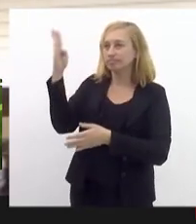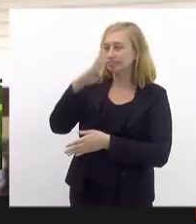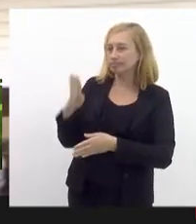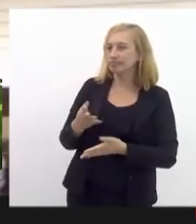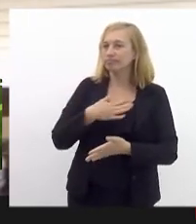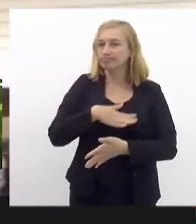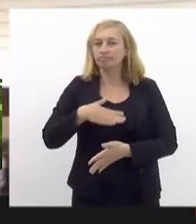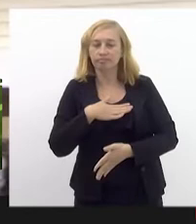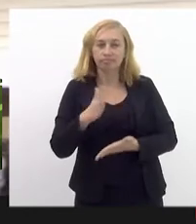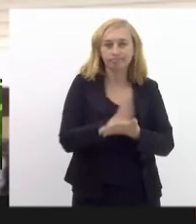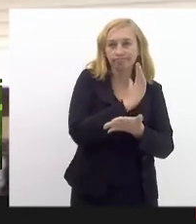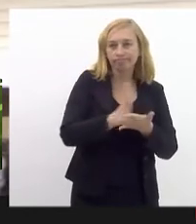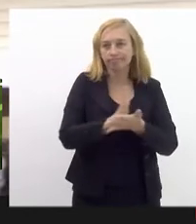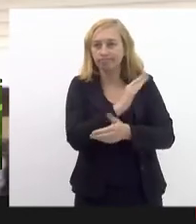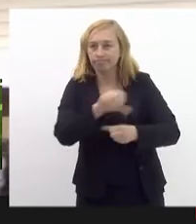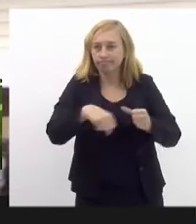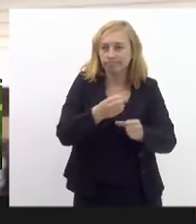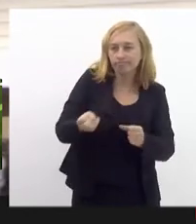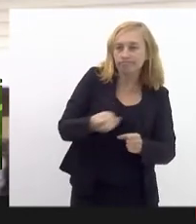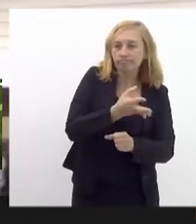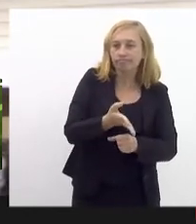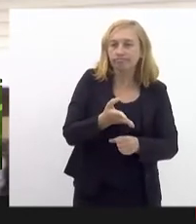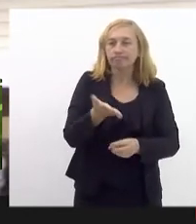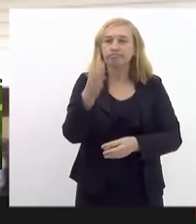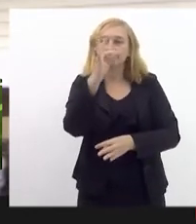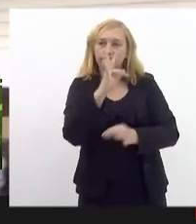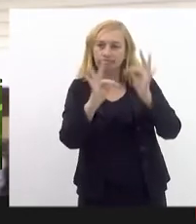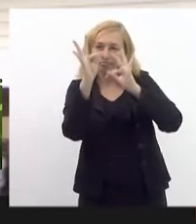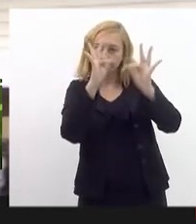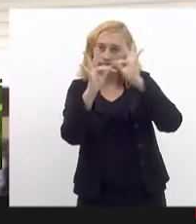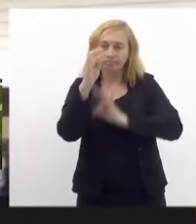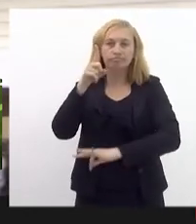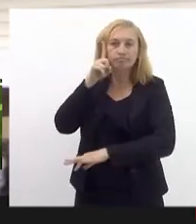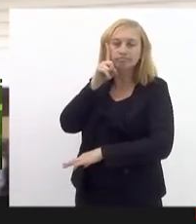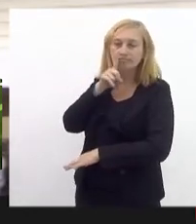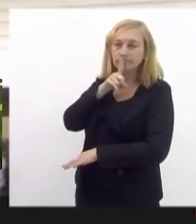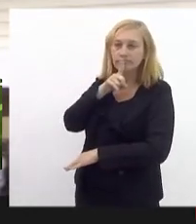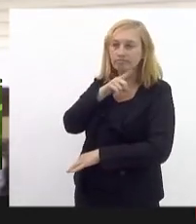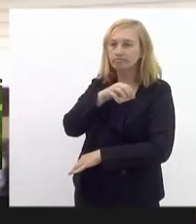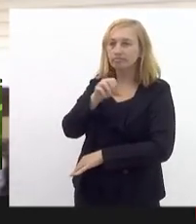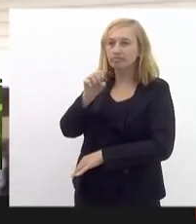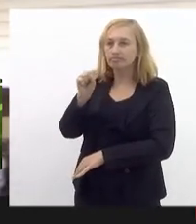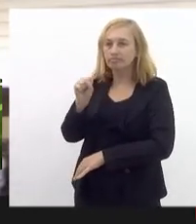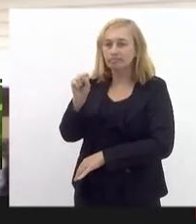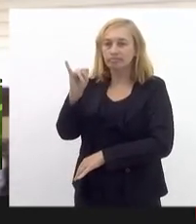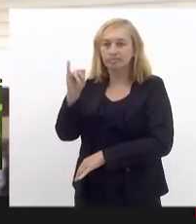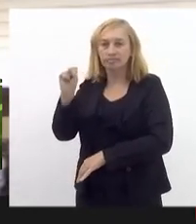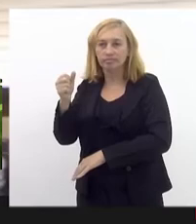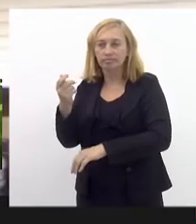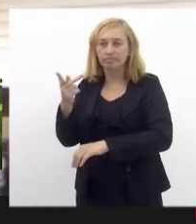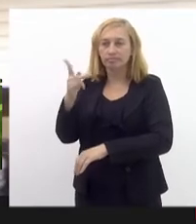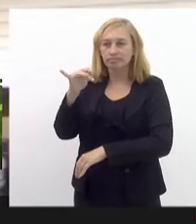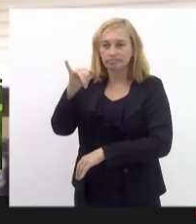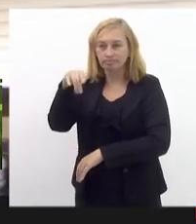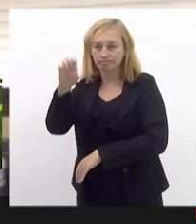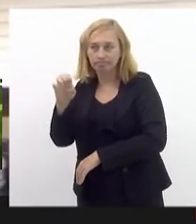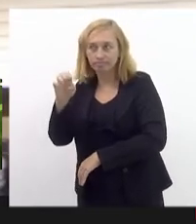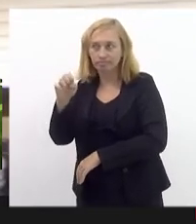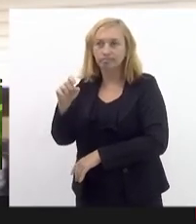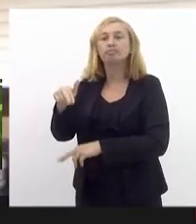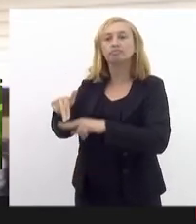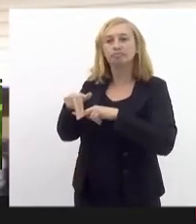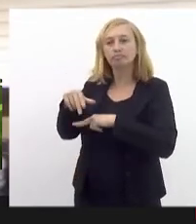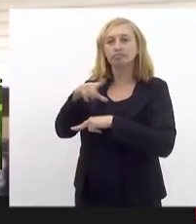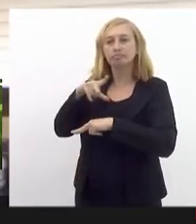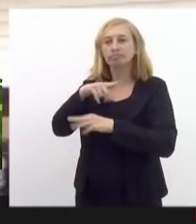né? Parque tecnológico nos Estados Unidos geralmente se chama Science Park. Tem um motivo para chamar de Science Park, porque